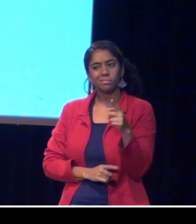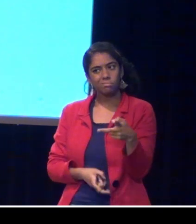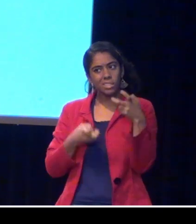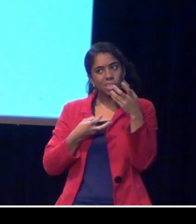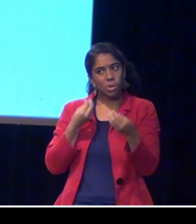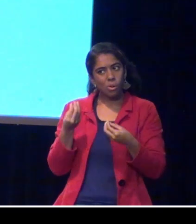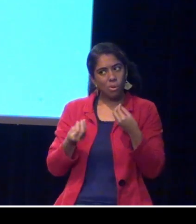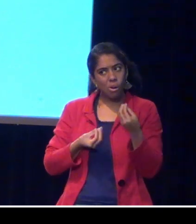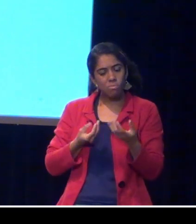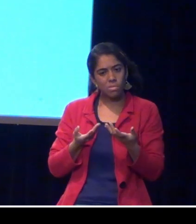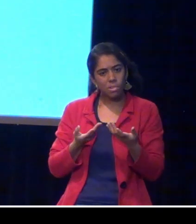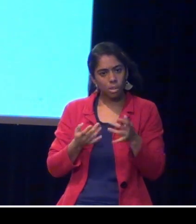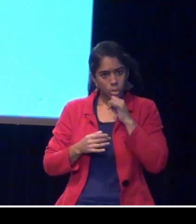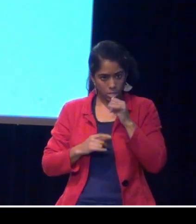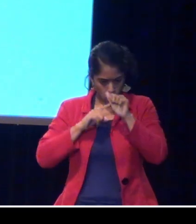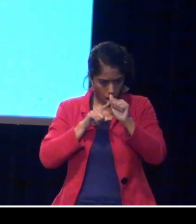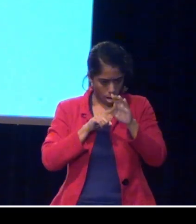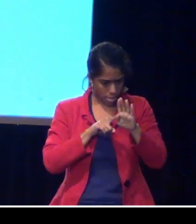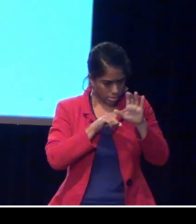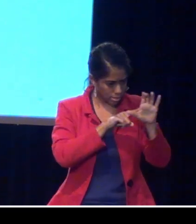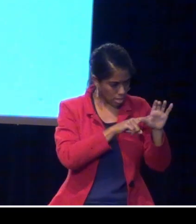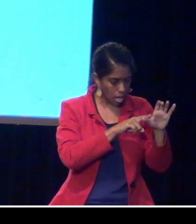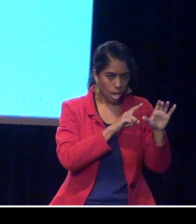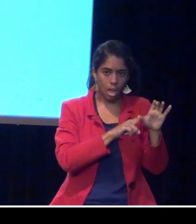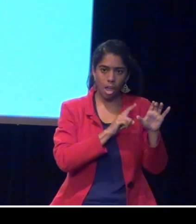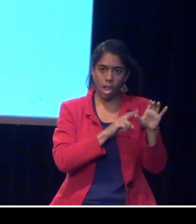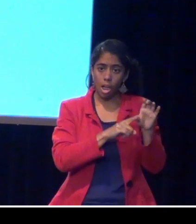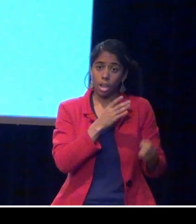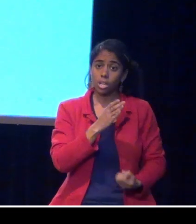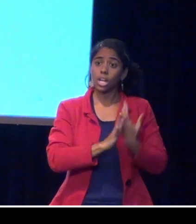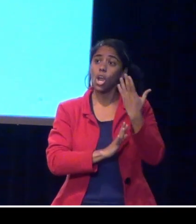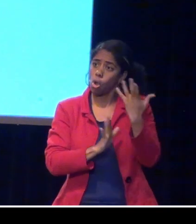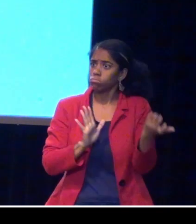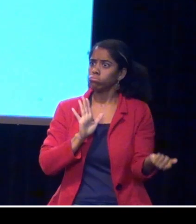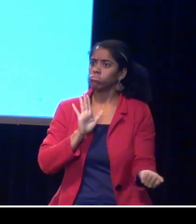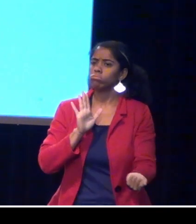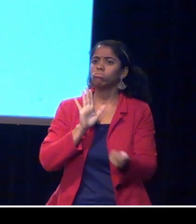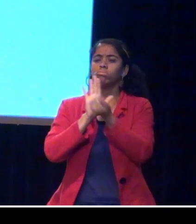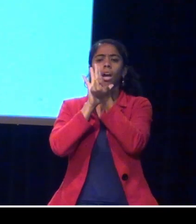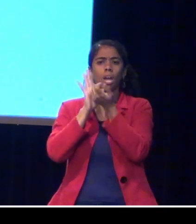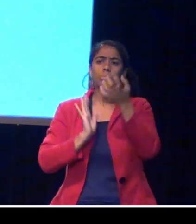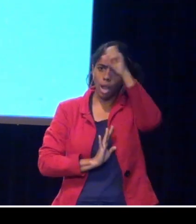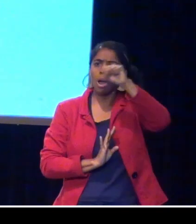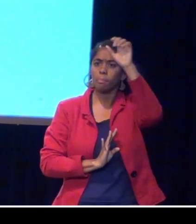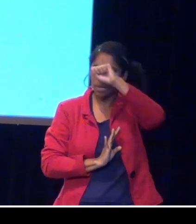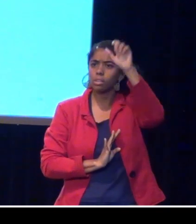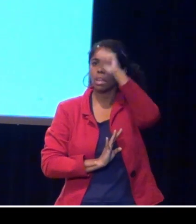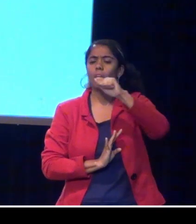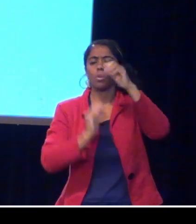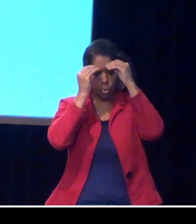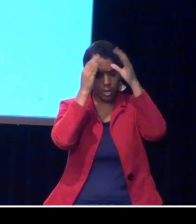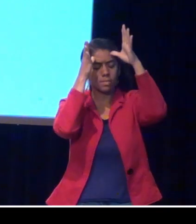A criação do alfabeto foi assim, um marco para as questões de aprendizagem, de conhecimento,